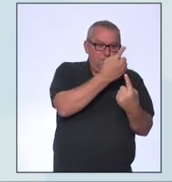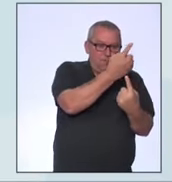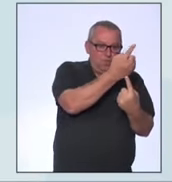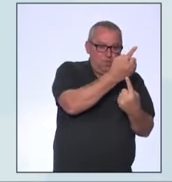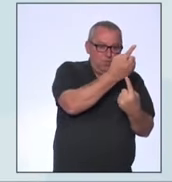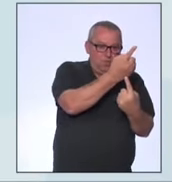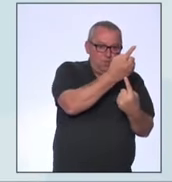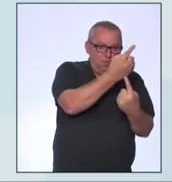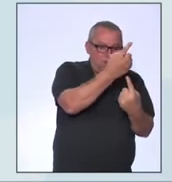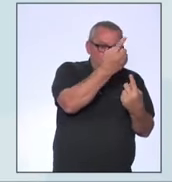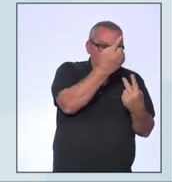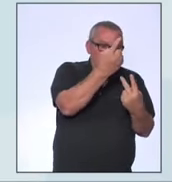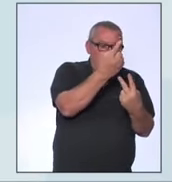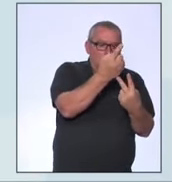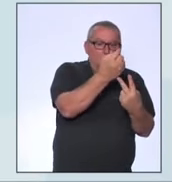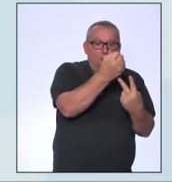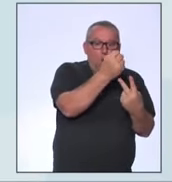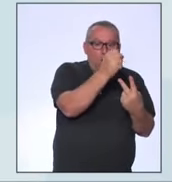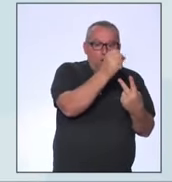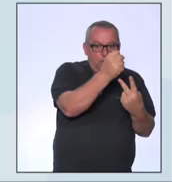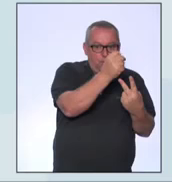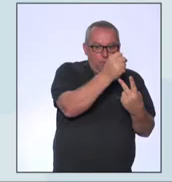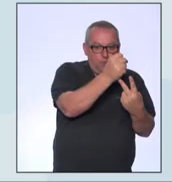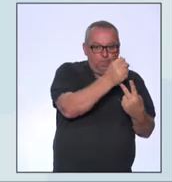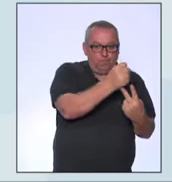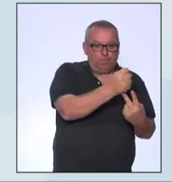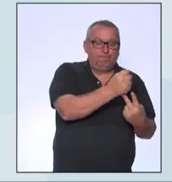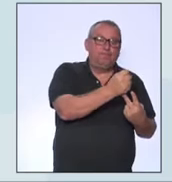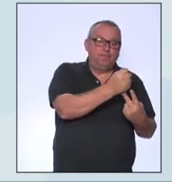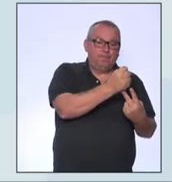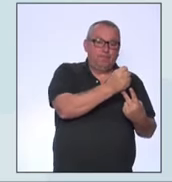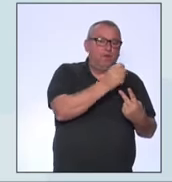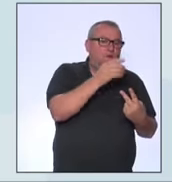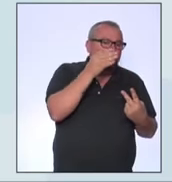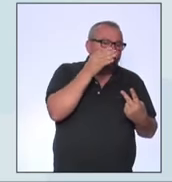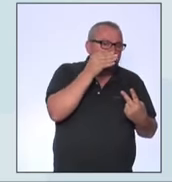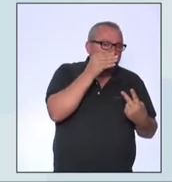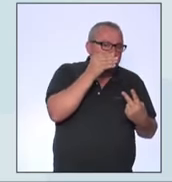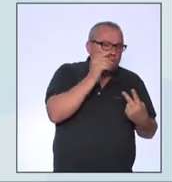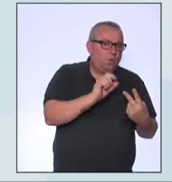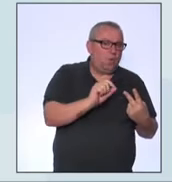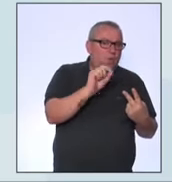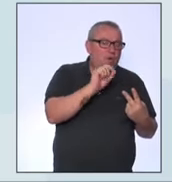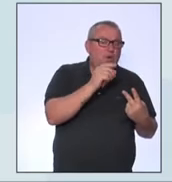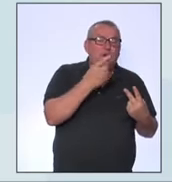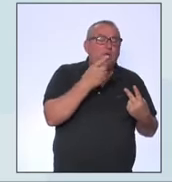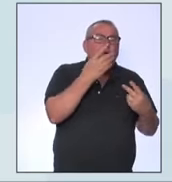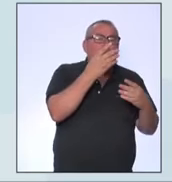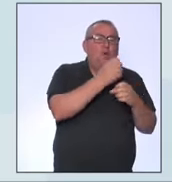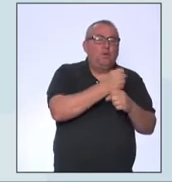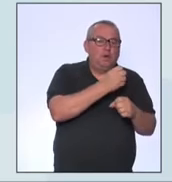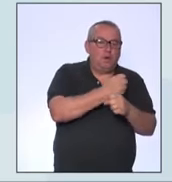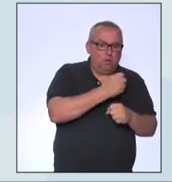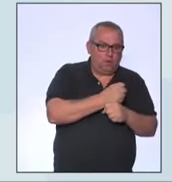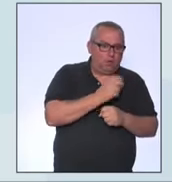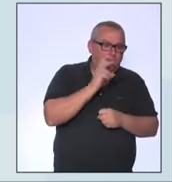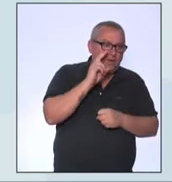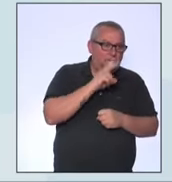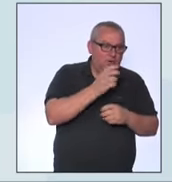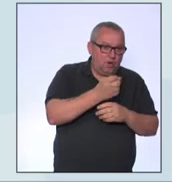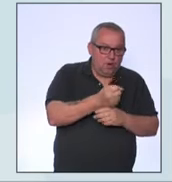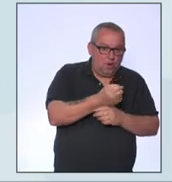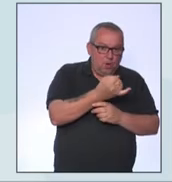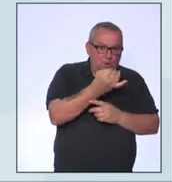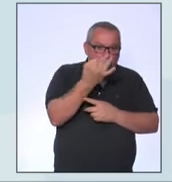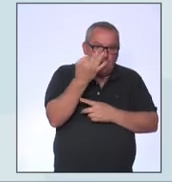figura 2, nós temos 8, certo? Só que uma curiosidade, olha só. Como que eu calculo? Eu pego a quantidade,